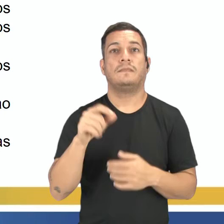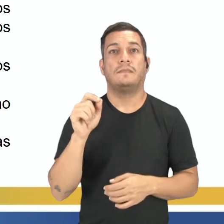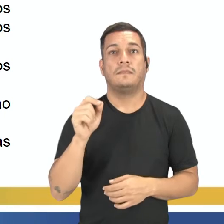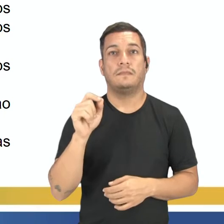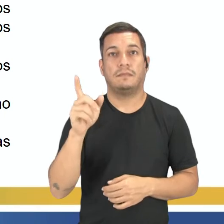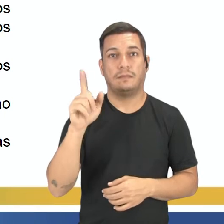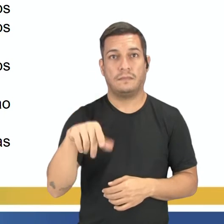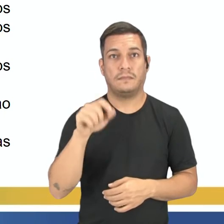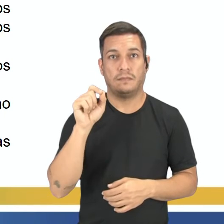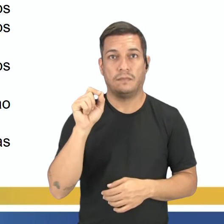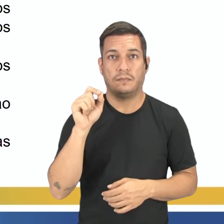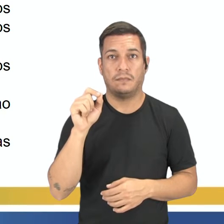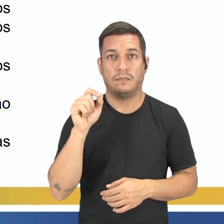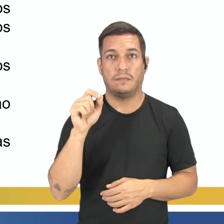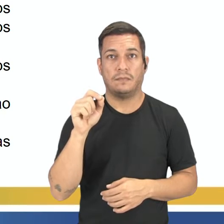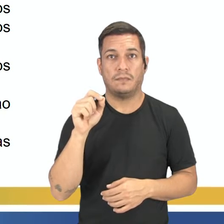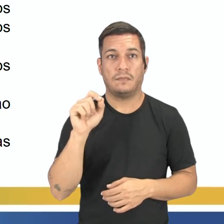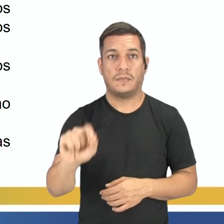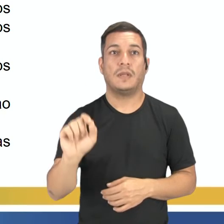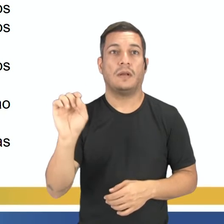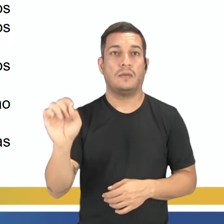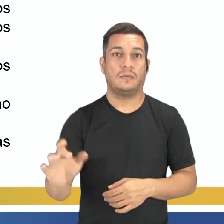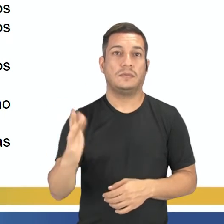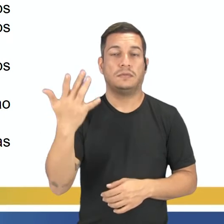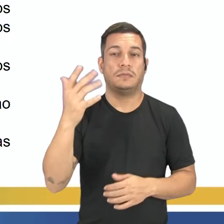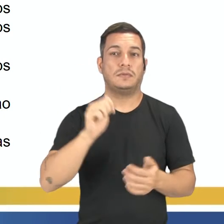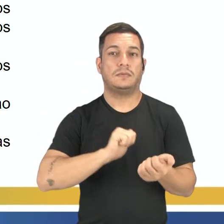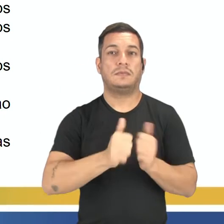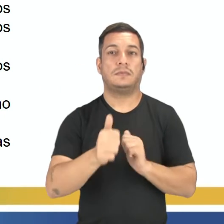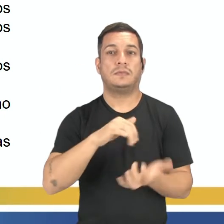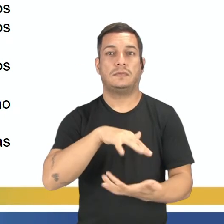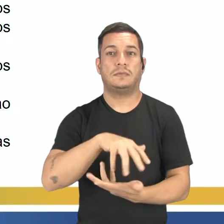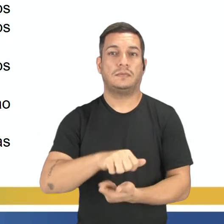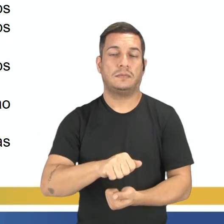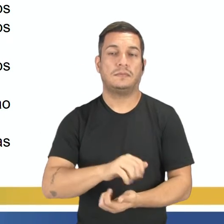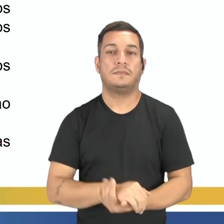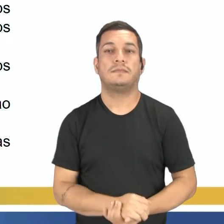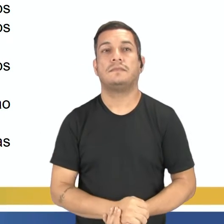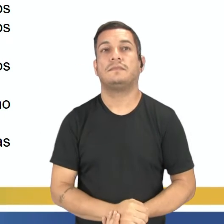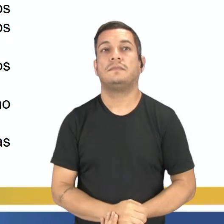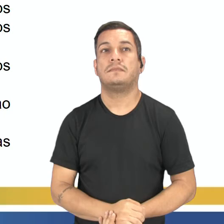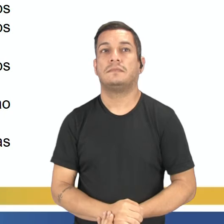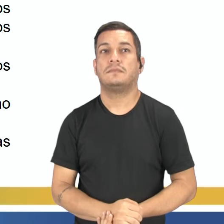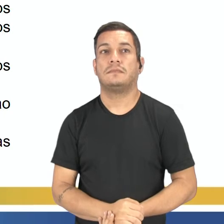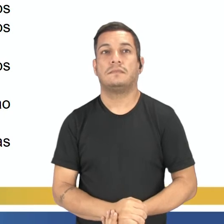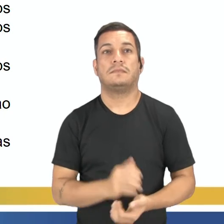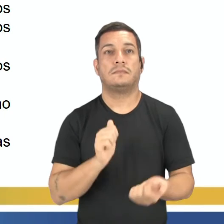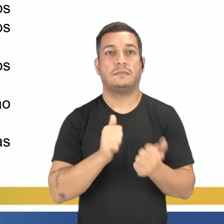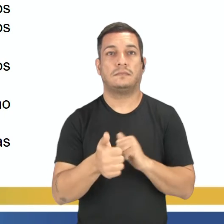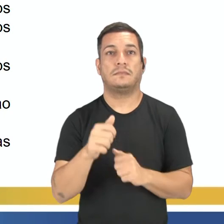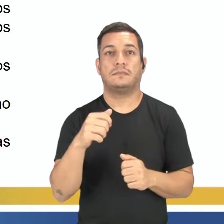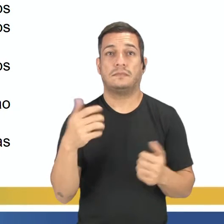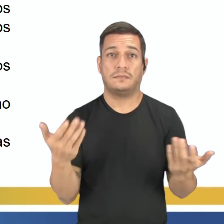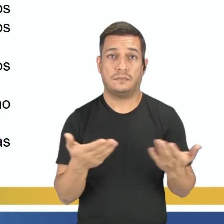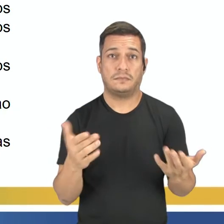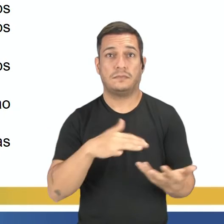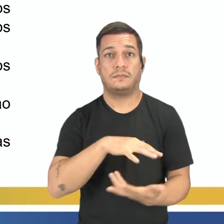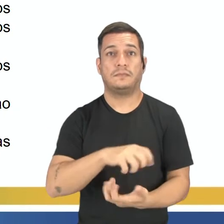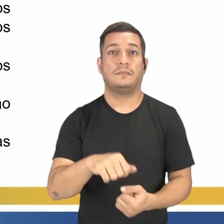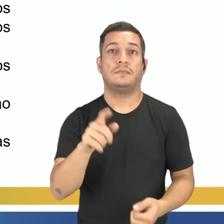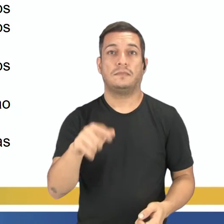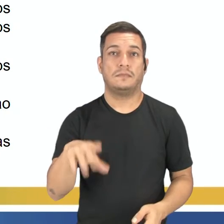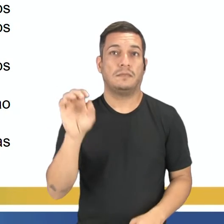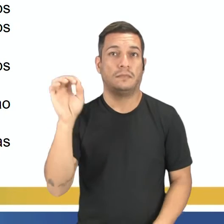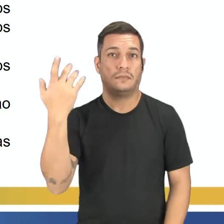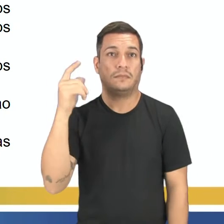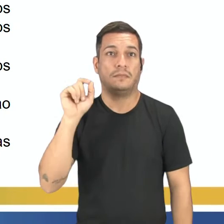ficando esses alheios aos grandes acontecimentos esportivos ao redor do mundo. O esporte moderno e a globalização